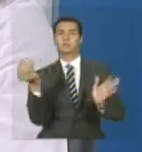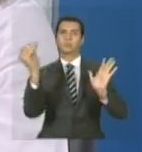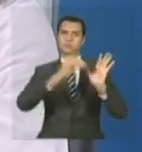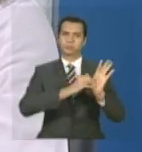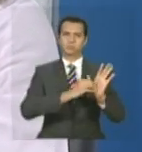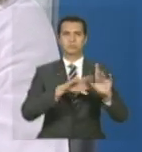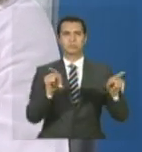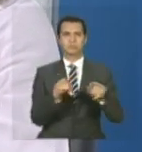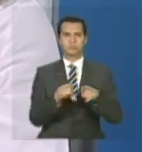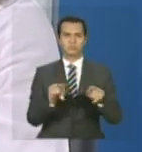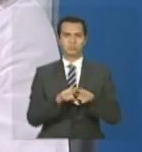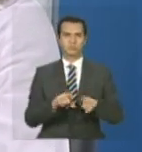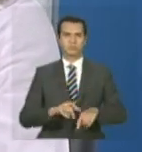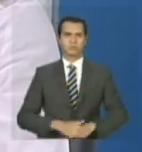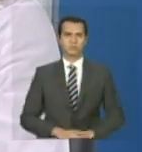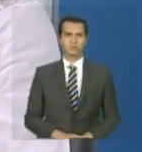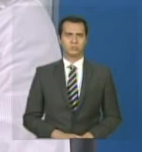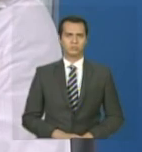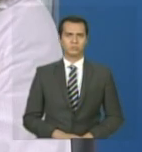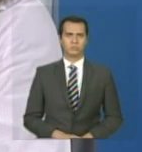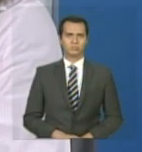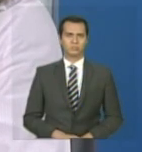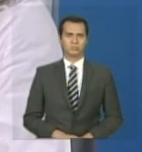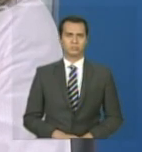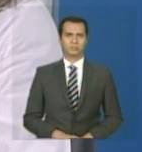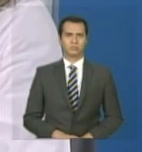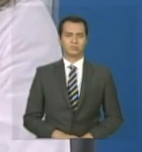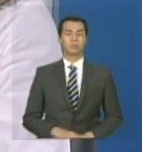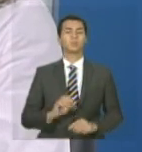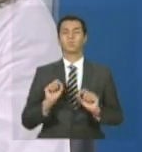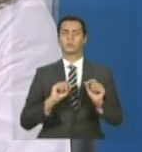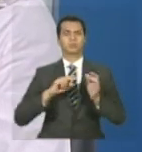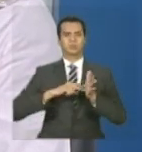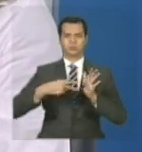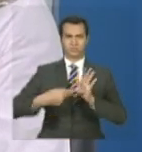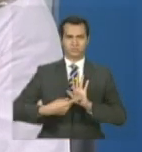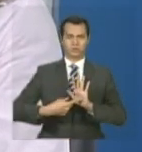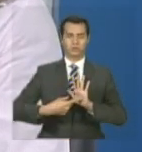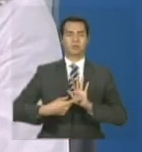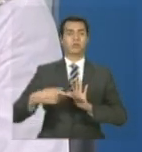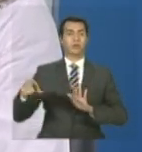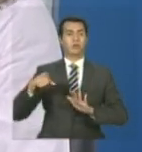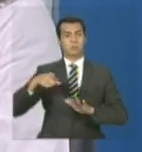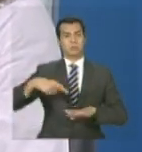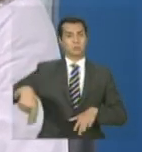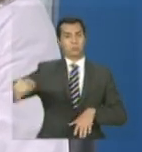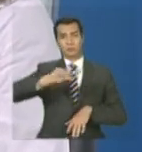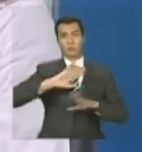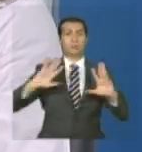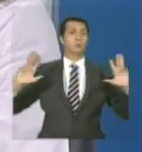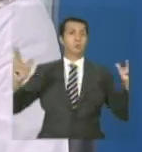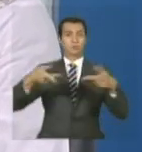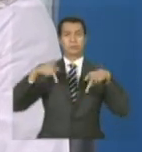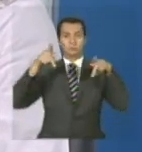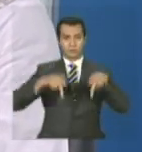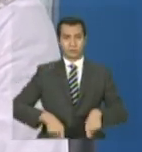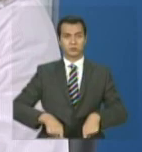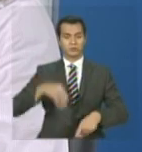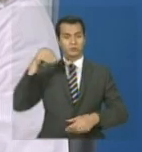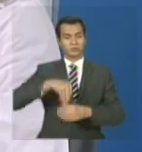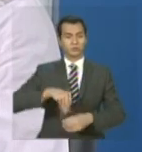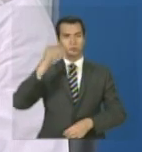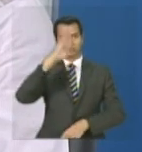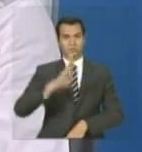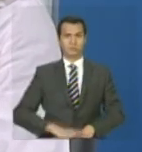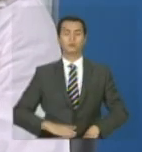isso significa que o acesso à alimentação é um direito de todas as pessoas que vivem em território